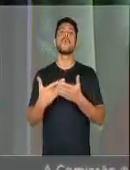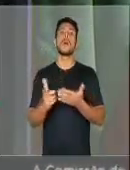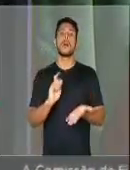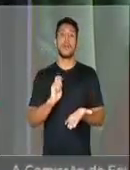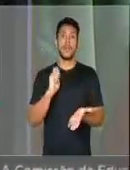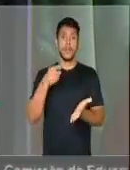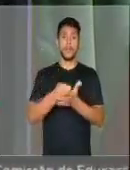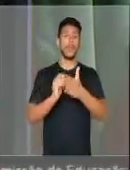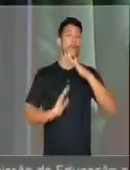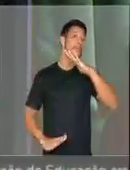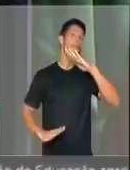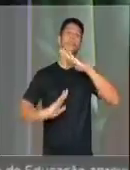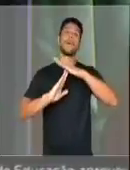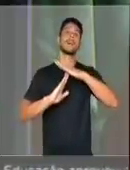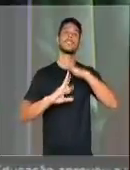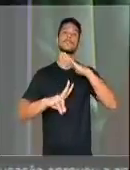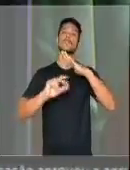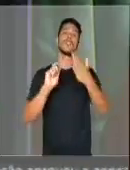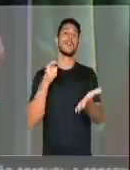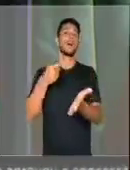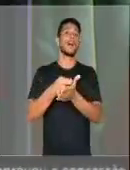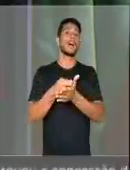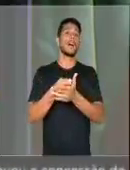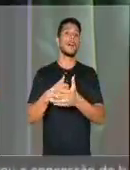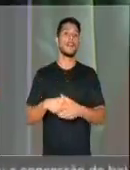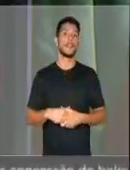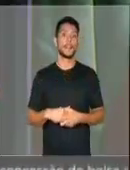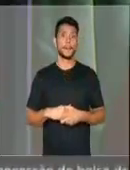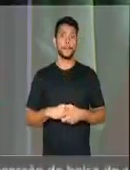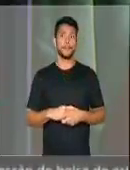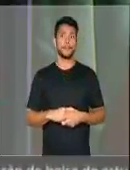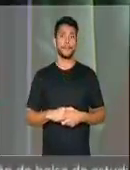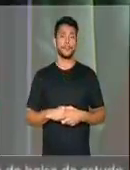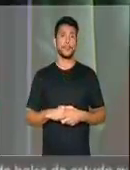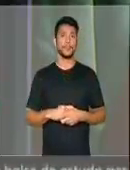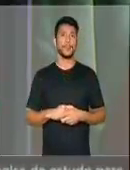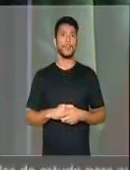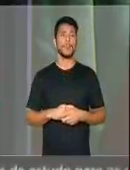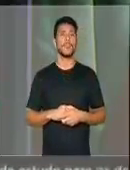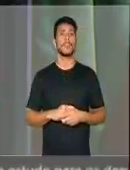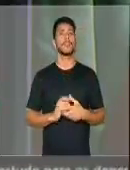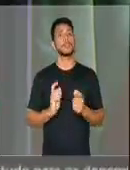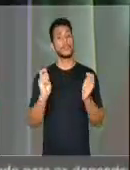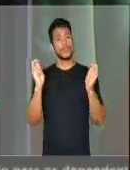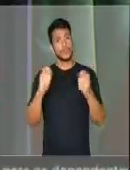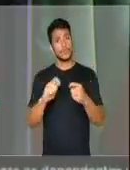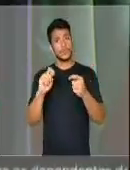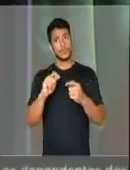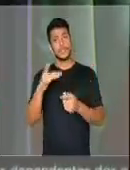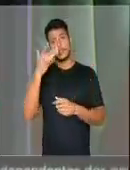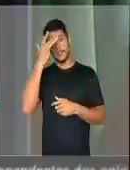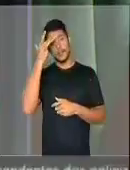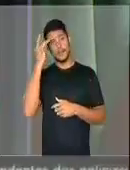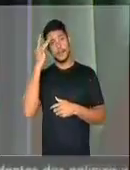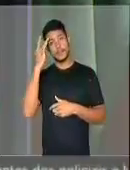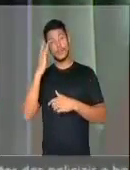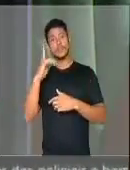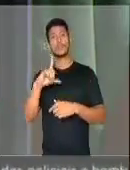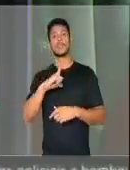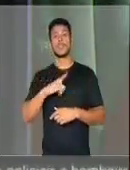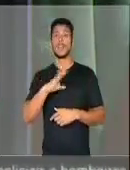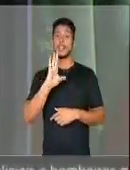máximo que o Estado está disposto a pagar pelo imóvel, permitindo que os participantes, com base nesse preço